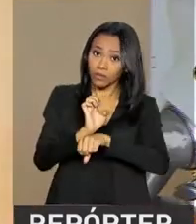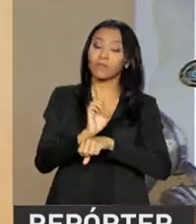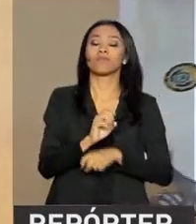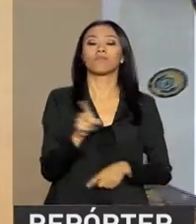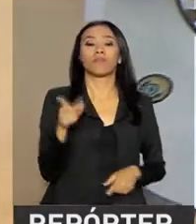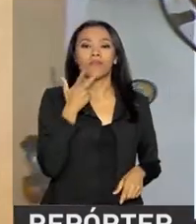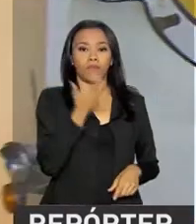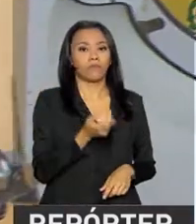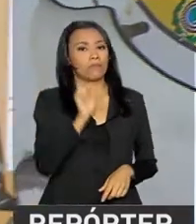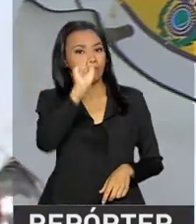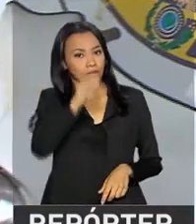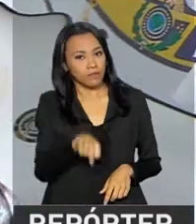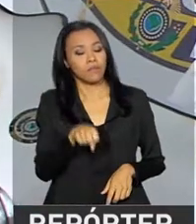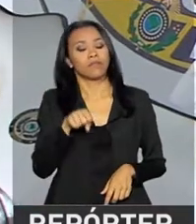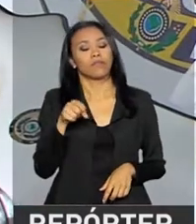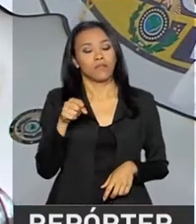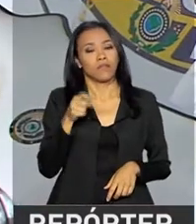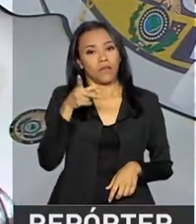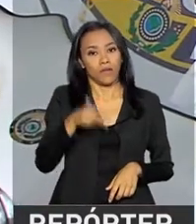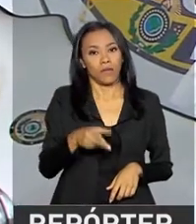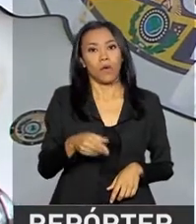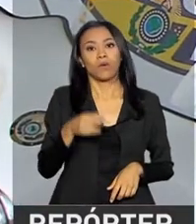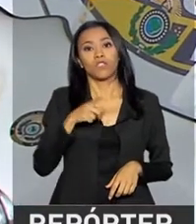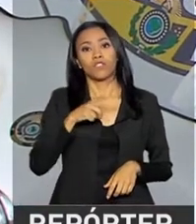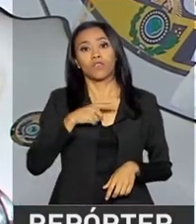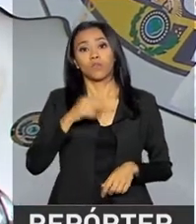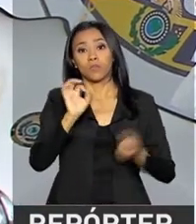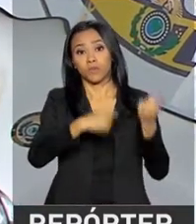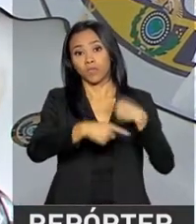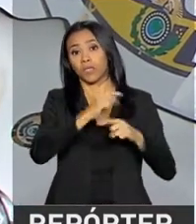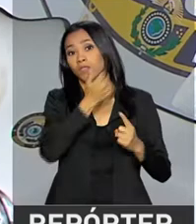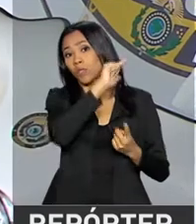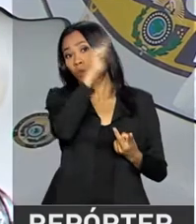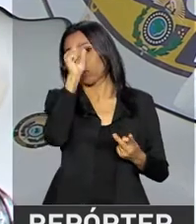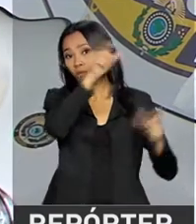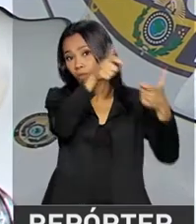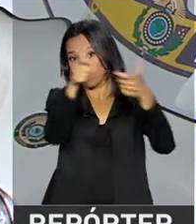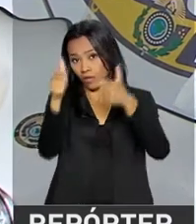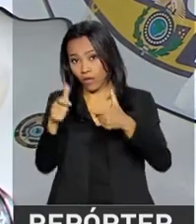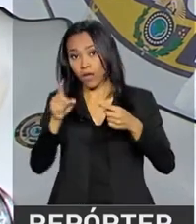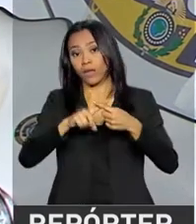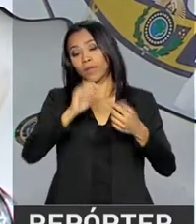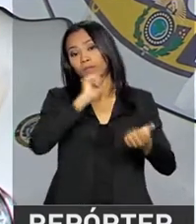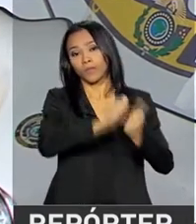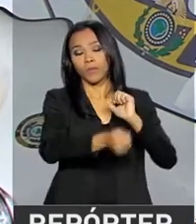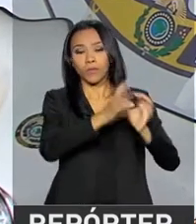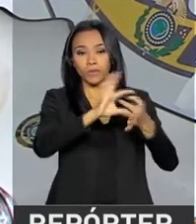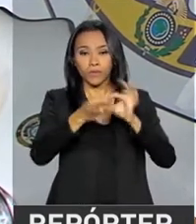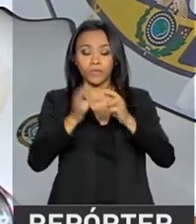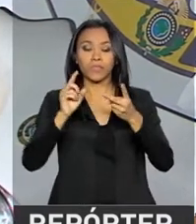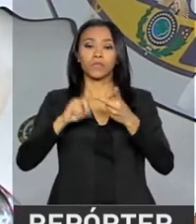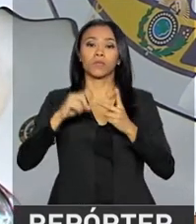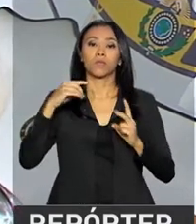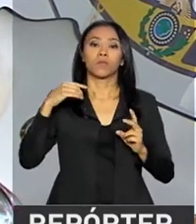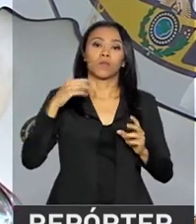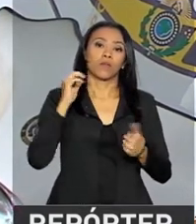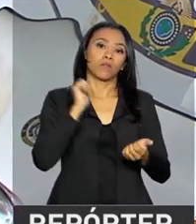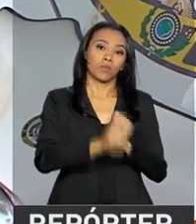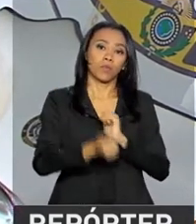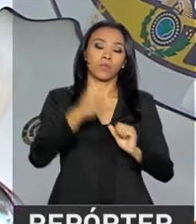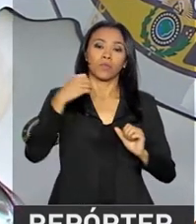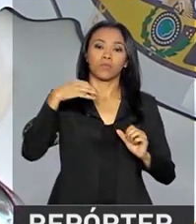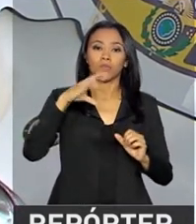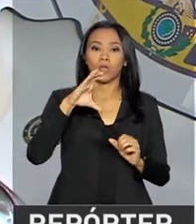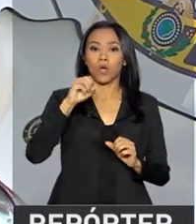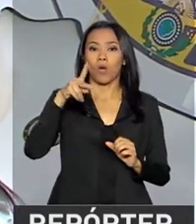sucesso em outras grandes operações que nós tivemos em centros metropolitanos tal como jogos olímpicos copa do mundo e estamos de novo